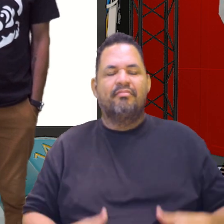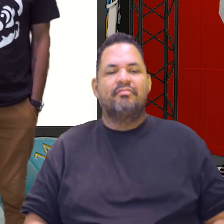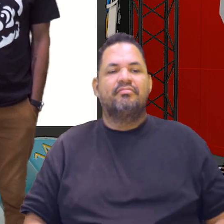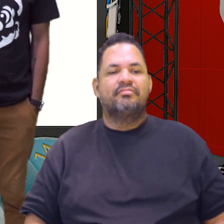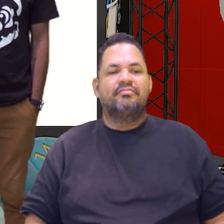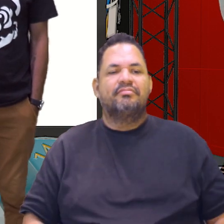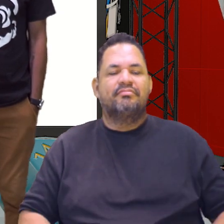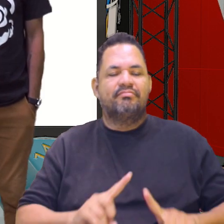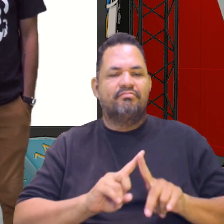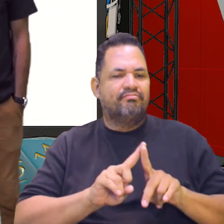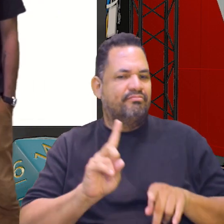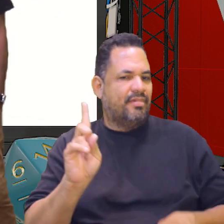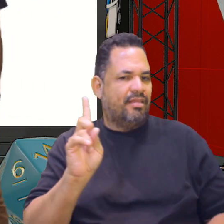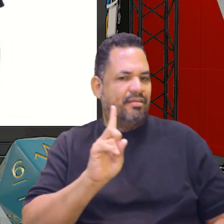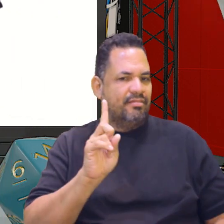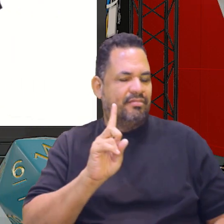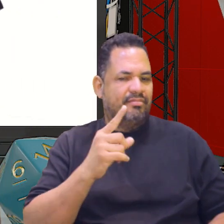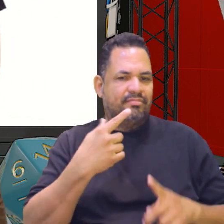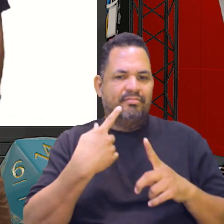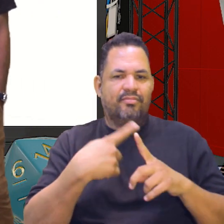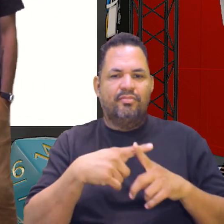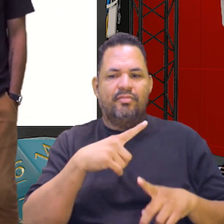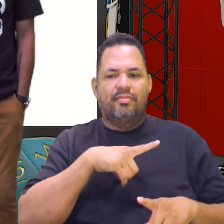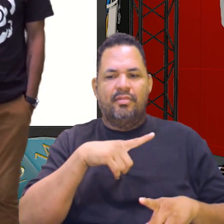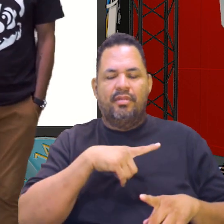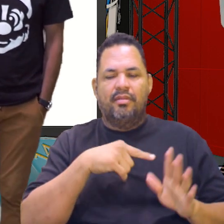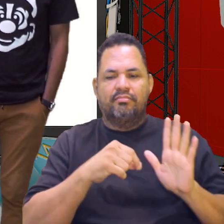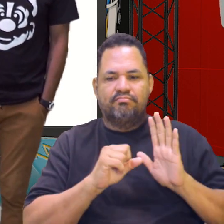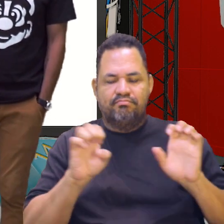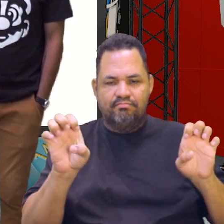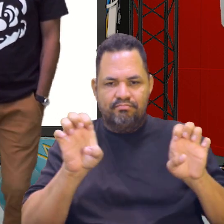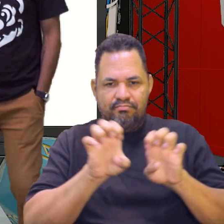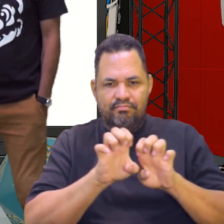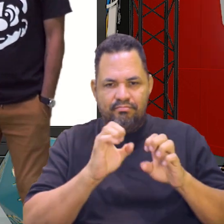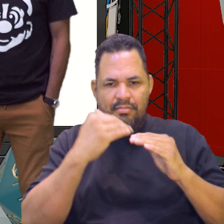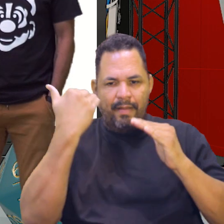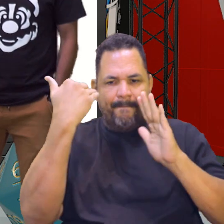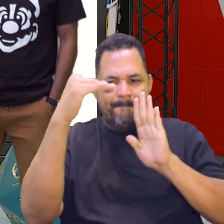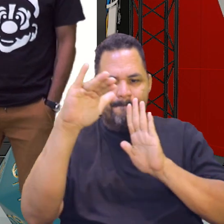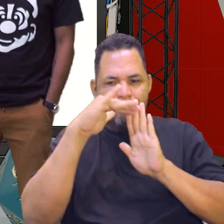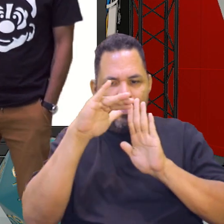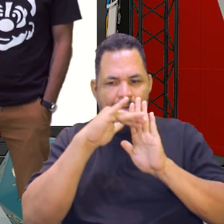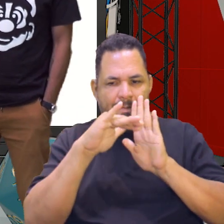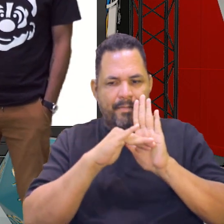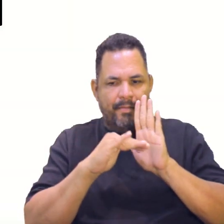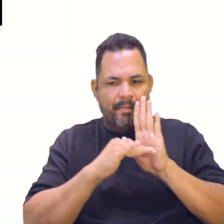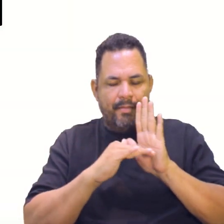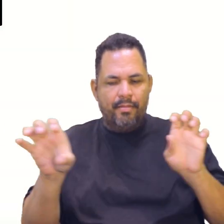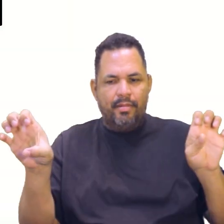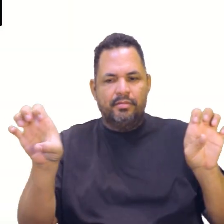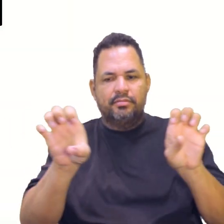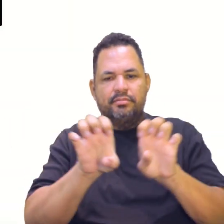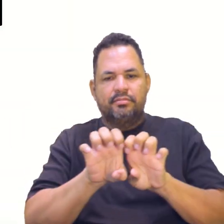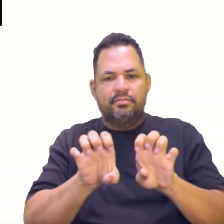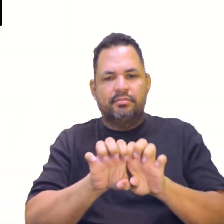lá. Só que não é tão terrível, porque a gente vai mostrar para vocês agora, passo a passo dessa equação, na tela.